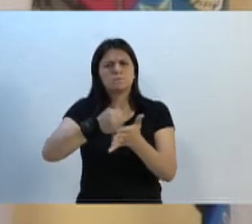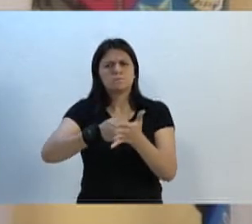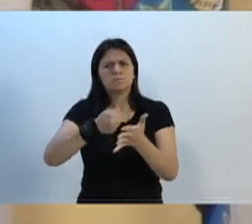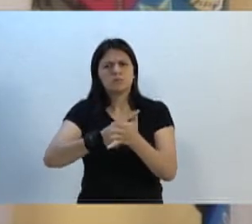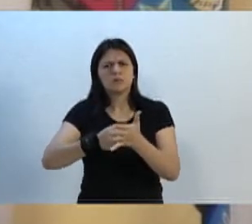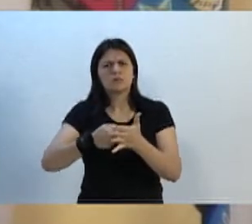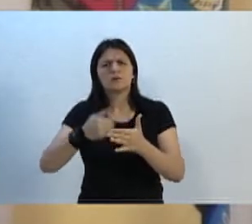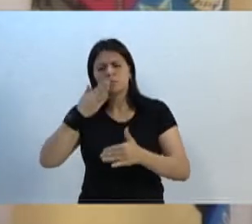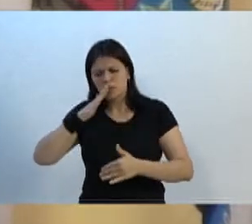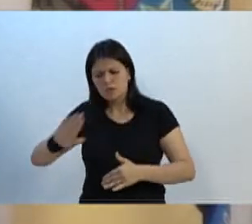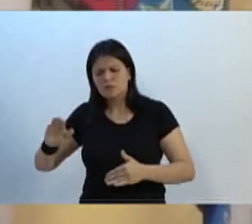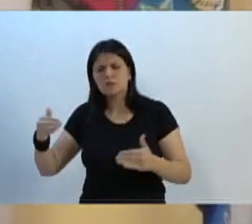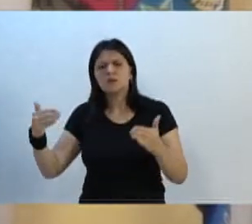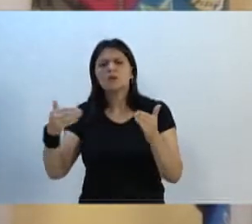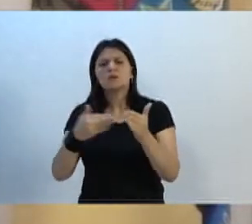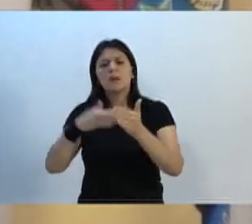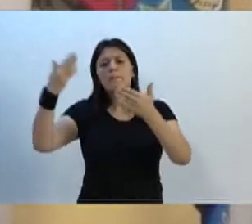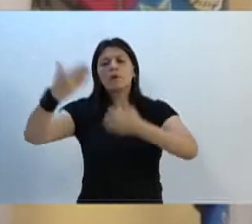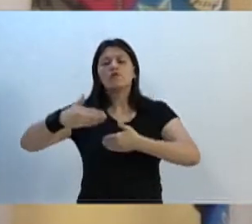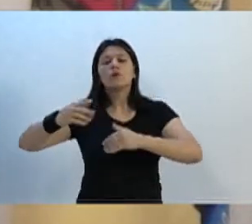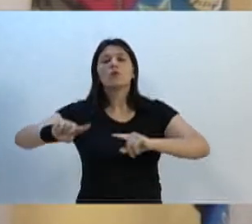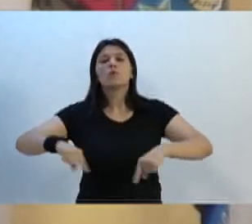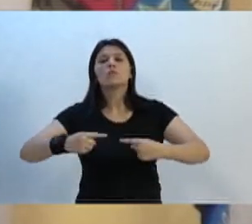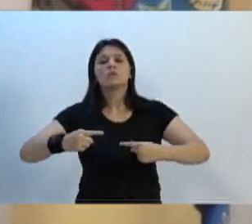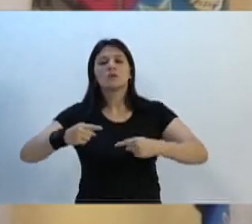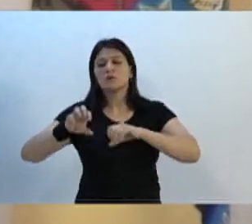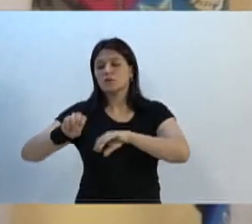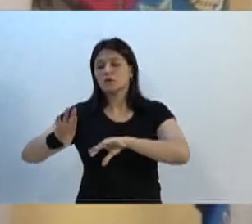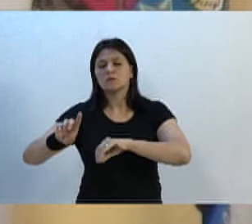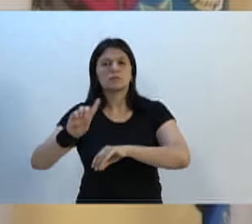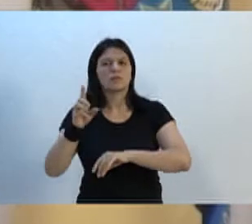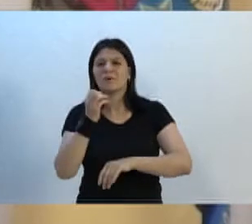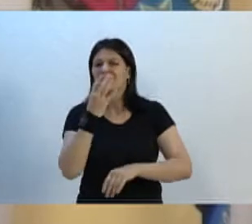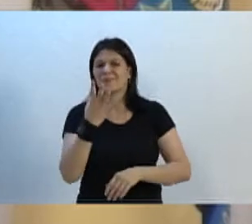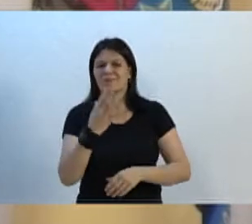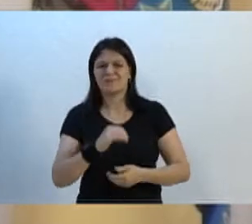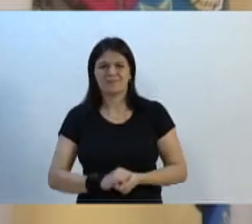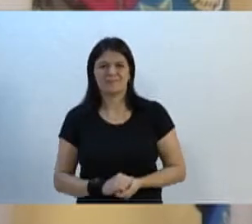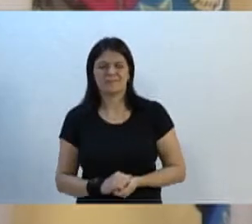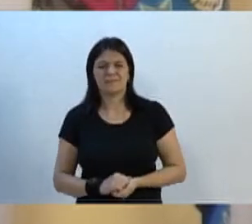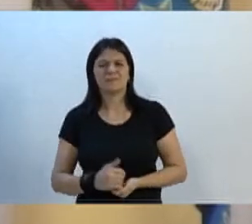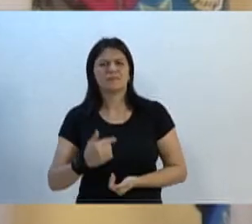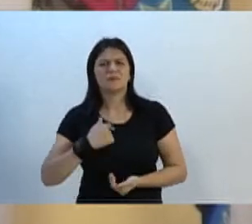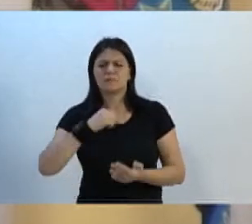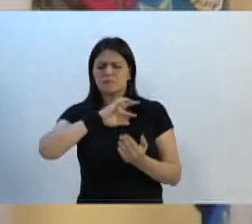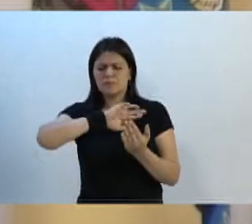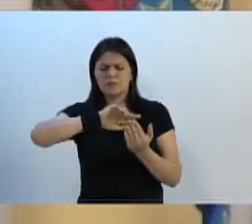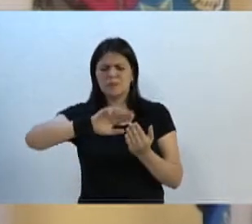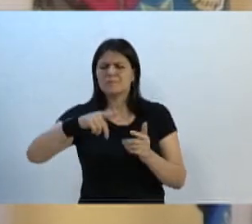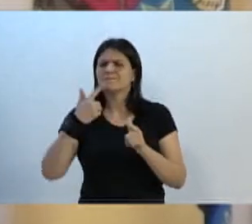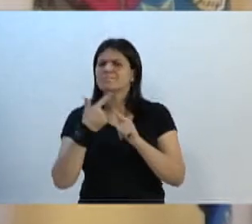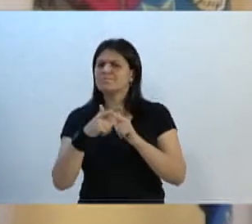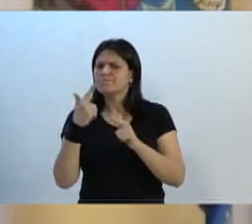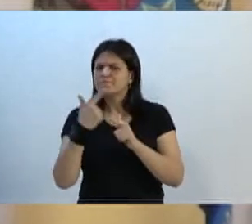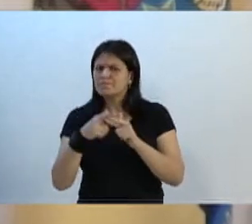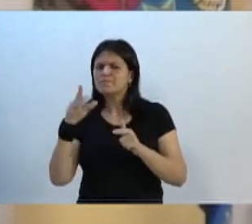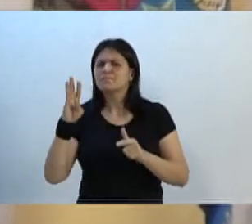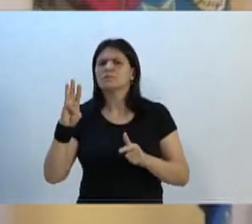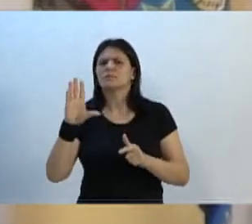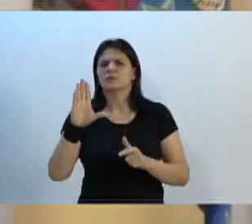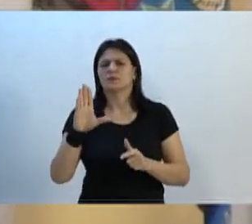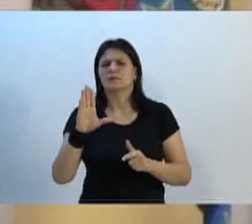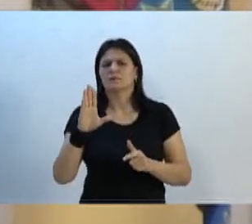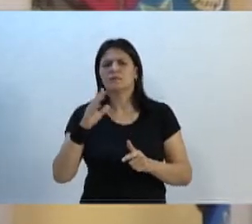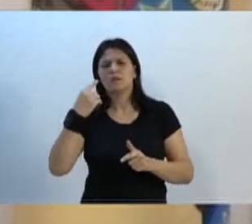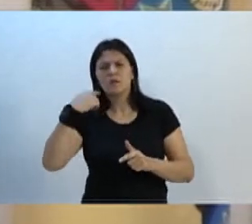até que me provem o contrário que a educação não presta nós temos vários vários problemas em Blumenau tá eu fui